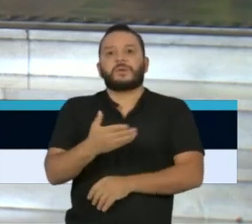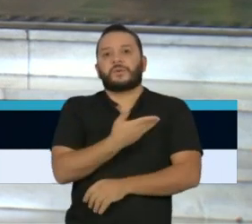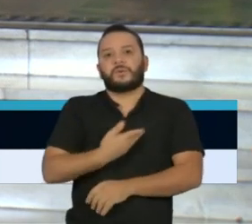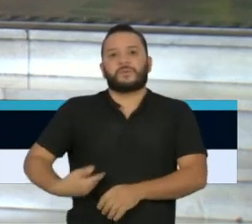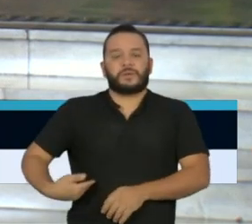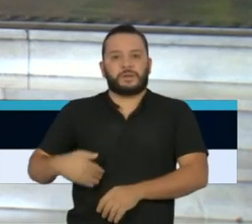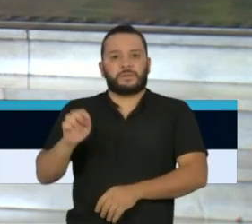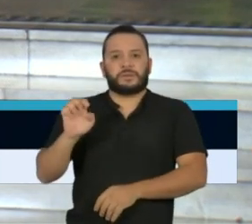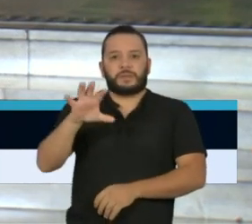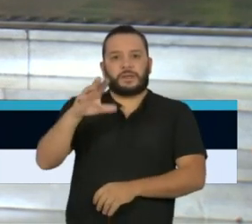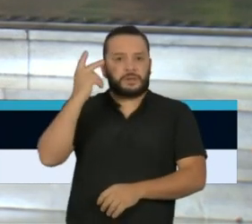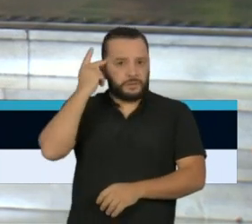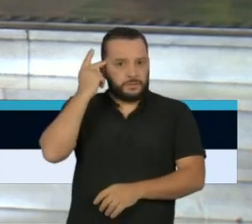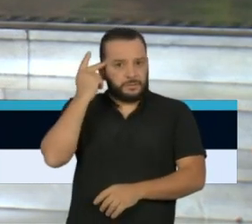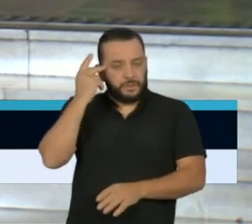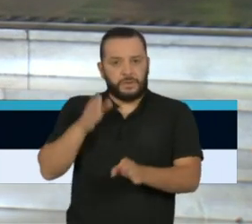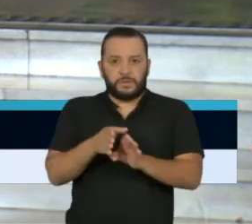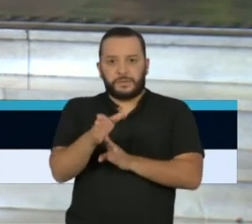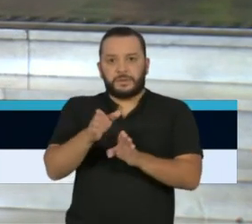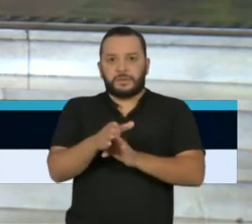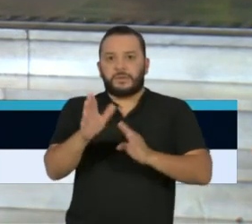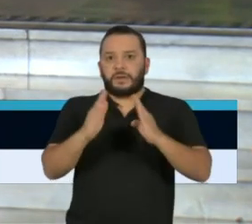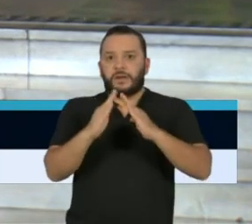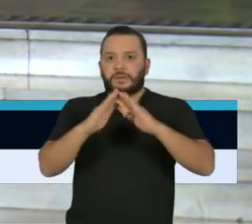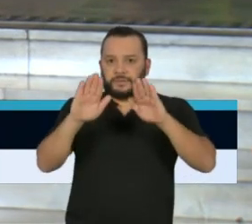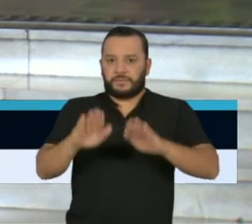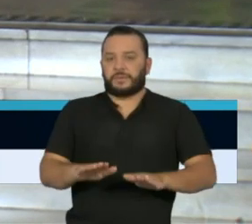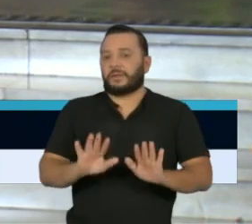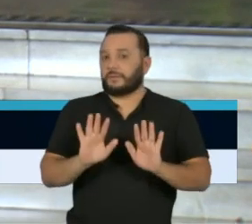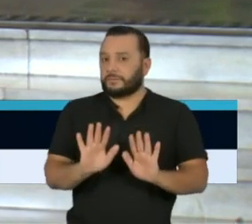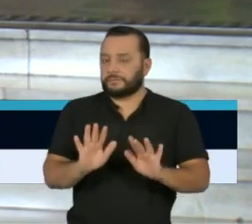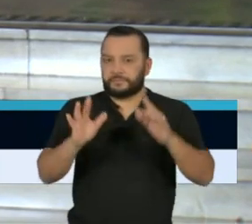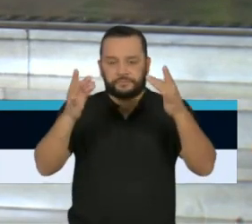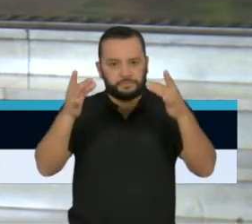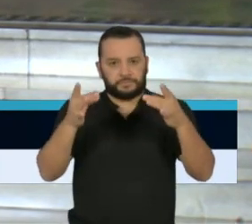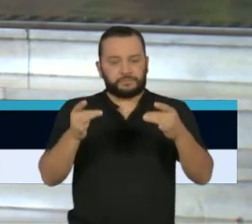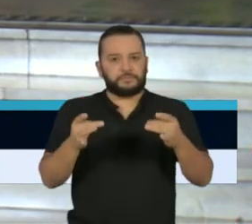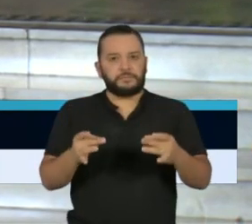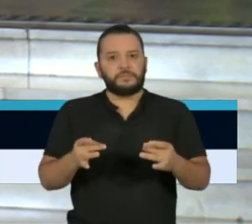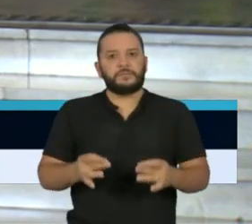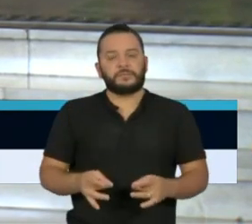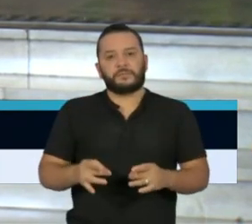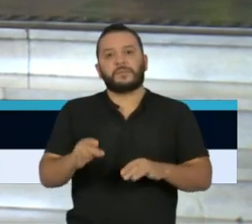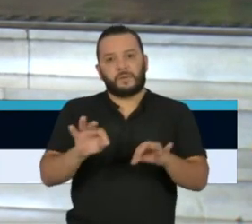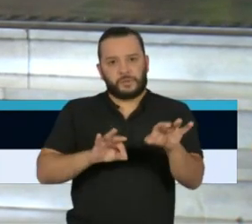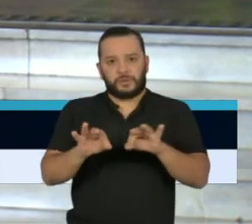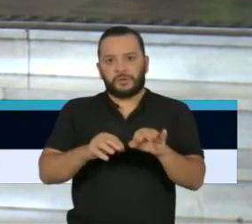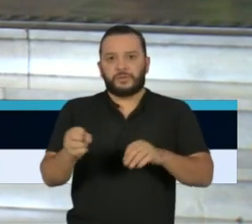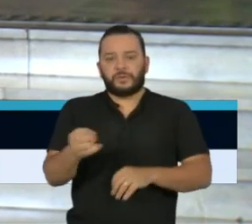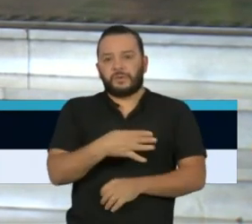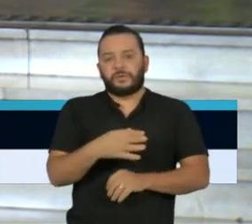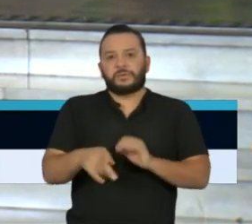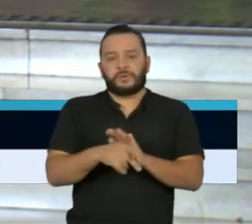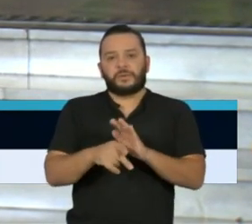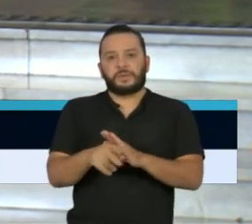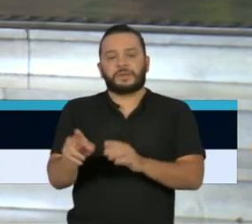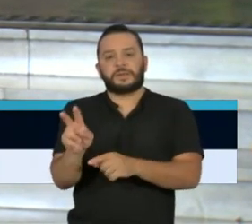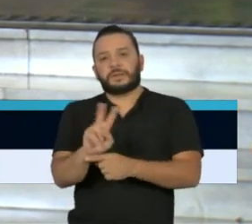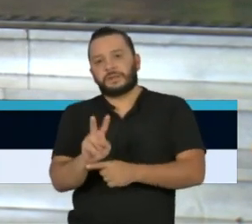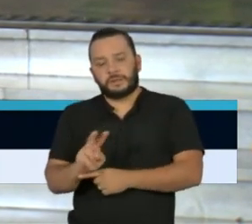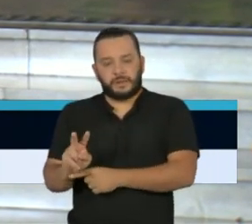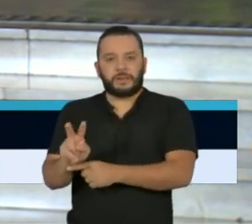Paulo para ficarem em casa. Detalhes deste novo programa, denominado Sistema de